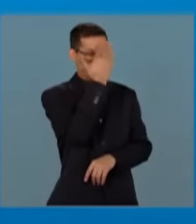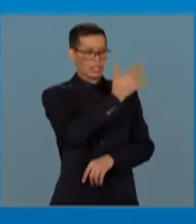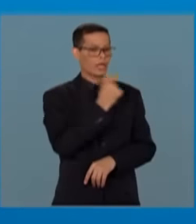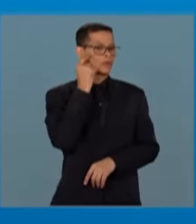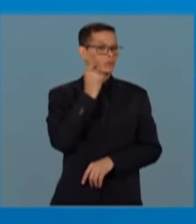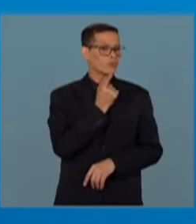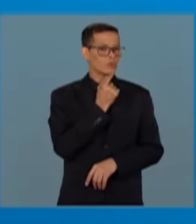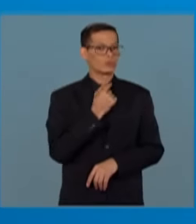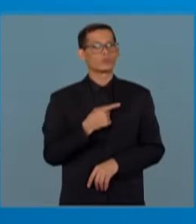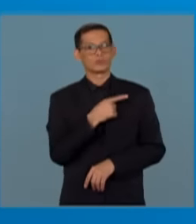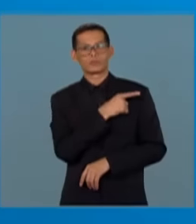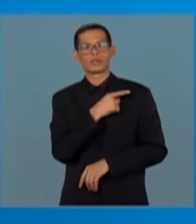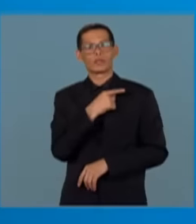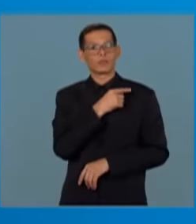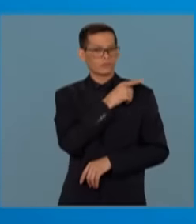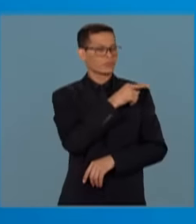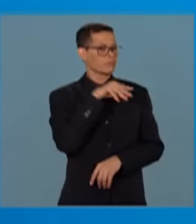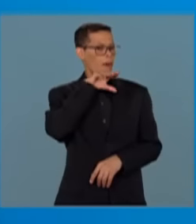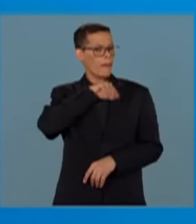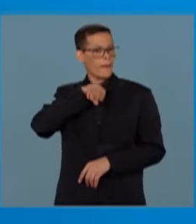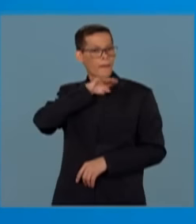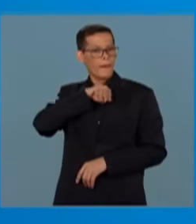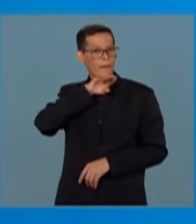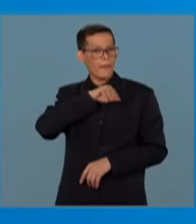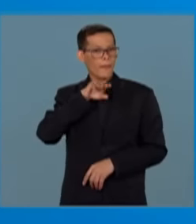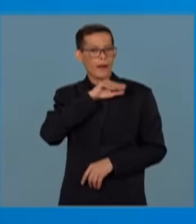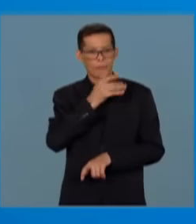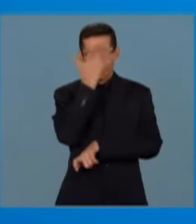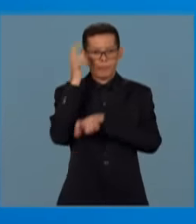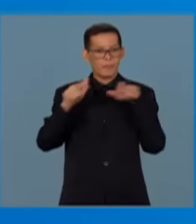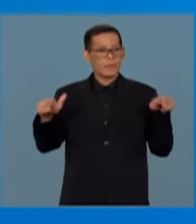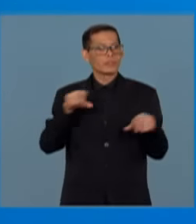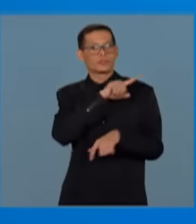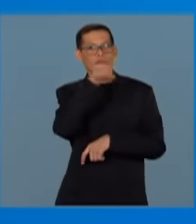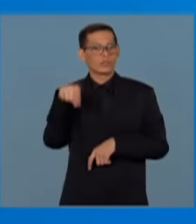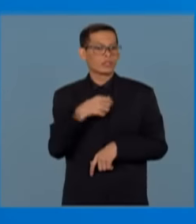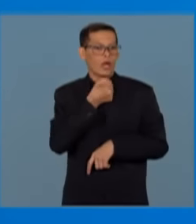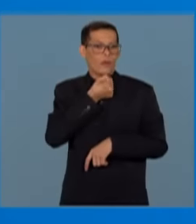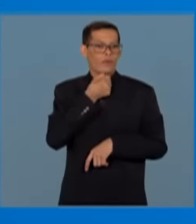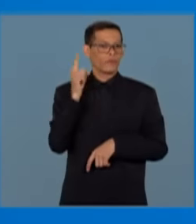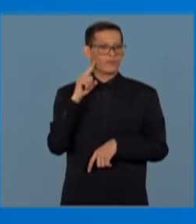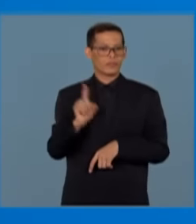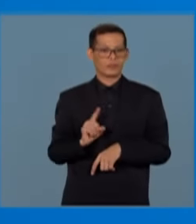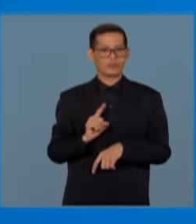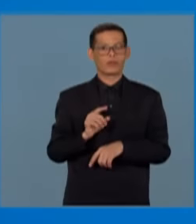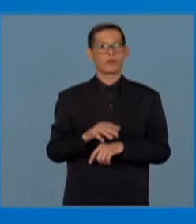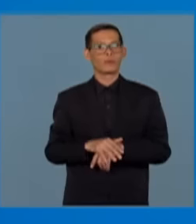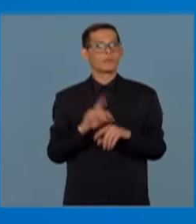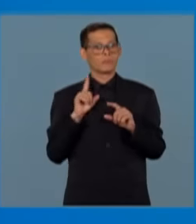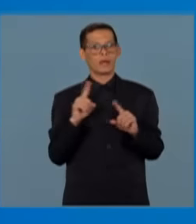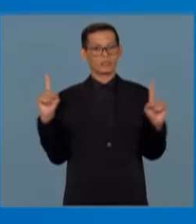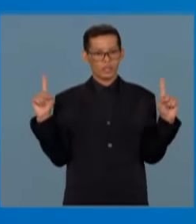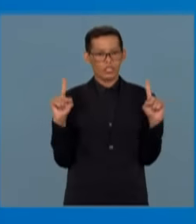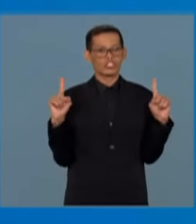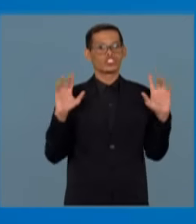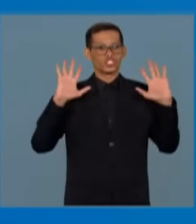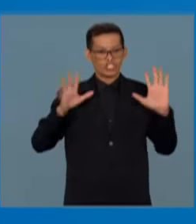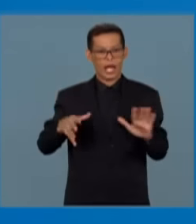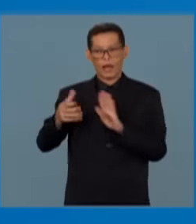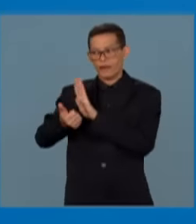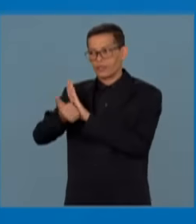enquanto o senhor tentava falar porque seu microfone tá cortado ninguém tá conseguindo ouvir o que senhor tá falando em casa mas os dois candidatos já fizeram isso reiteradas